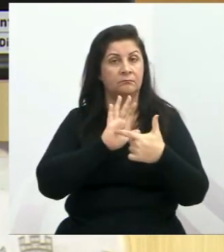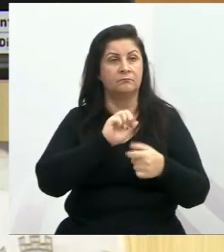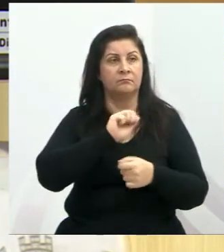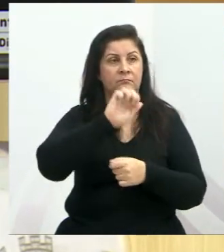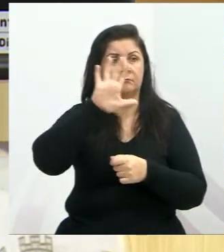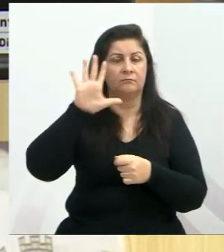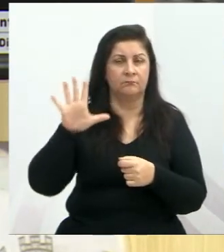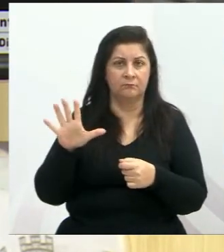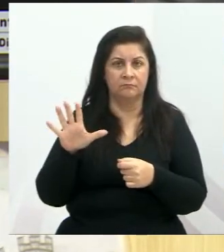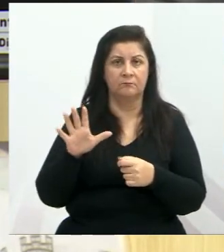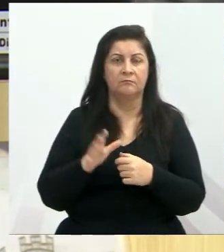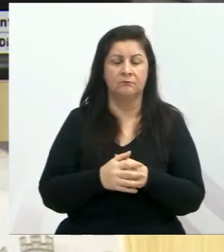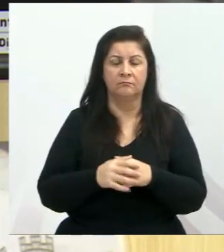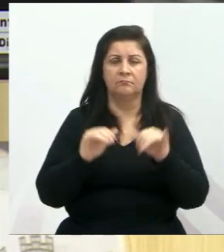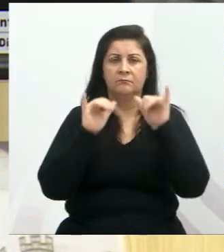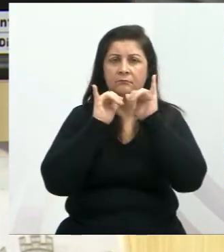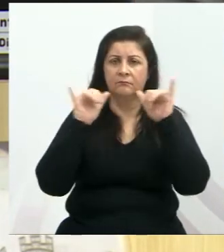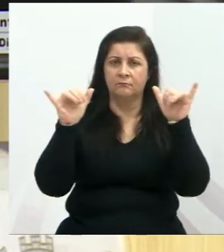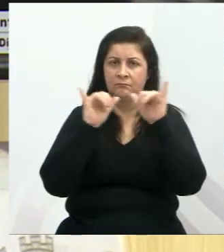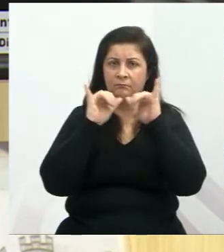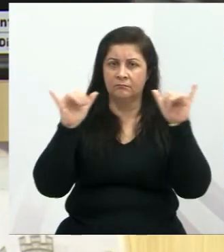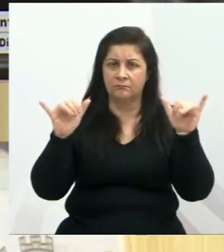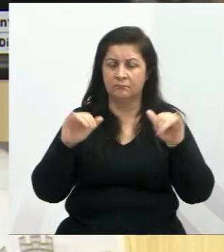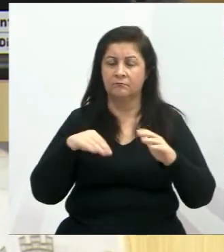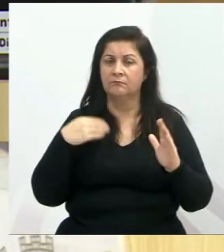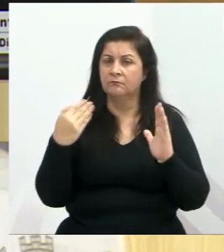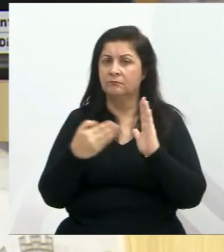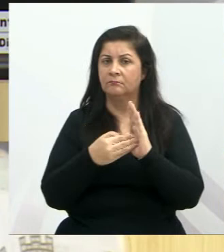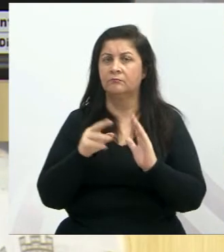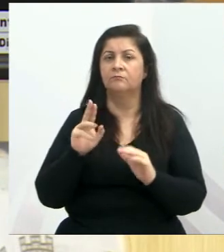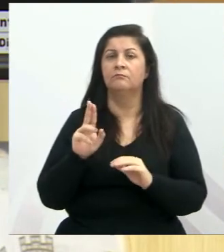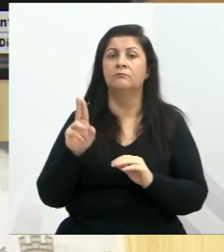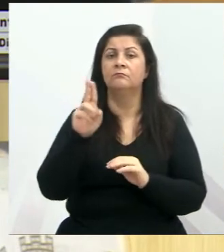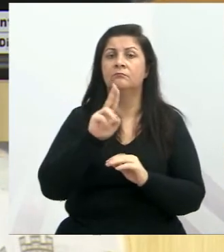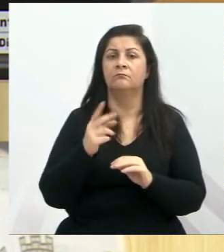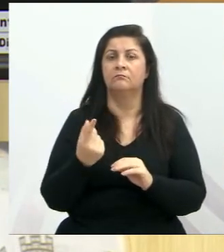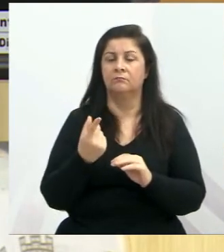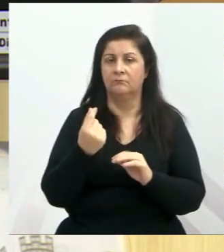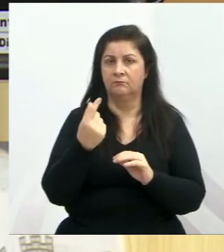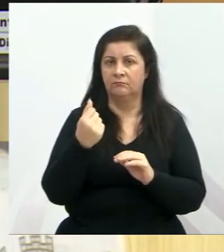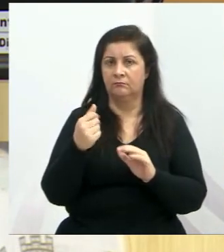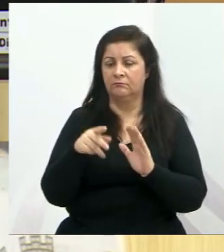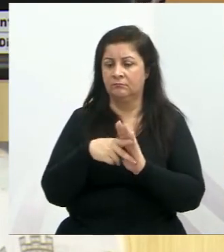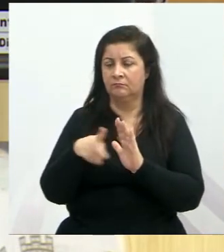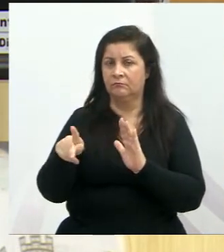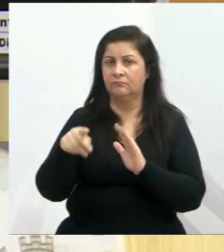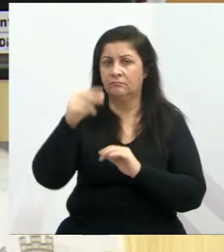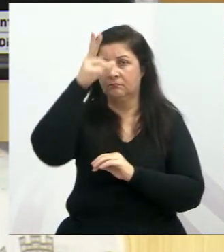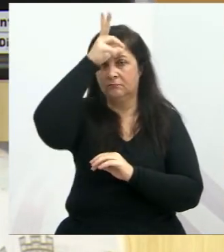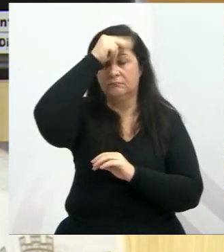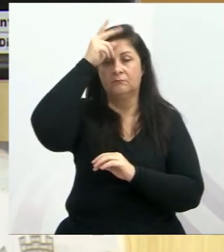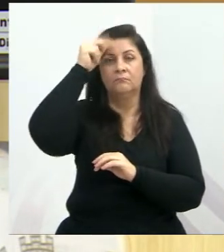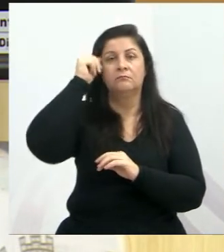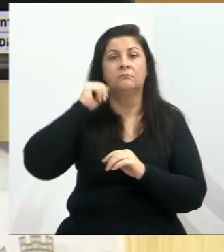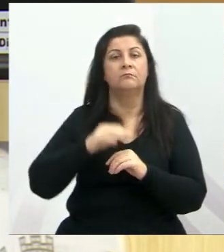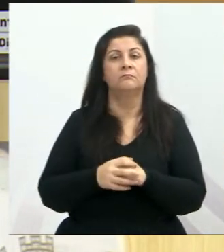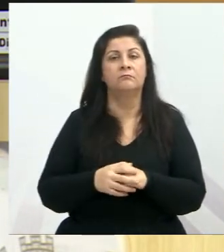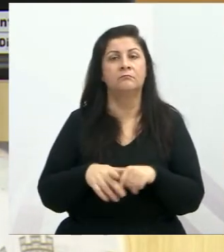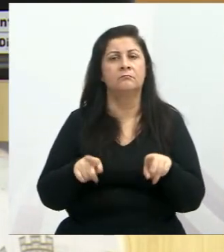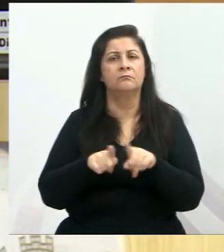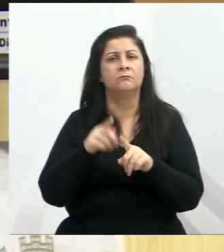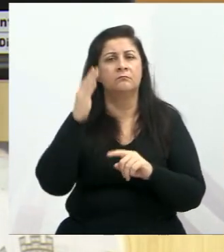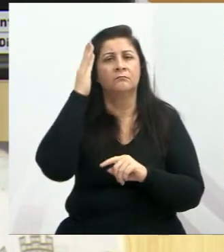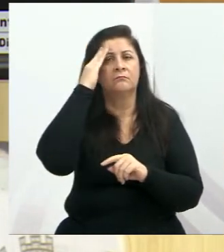transparência e a plena divulgação das ações e dos gastos do dinheiro público à população, e considerando